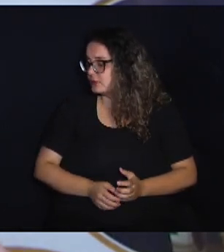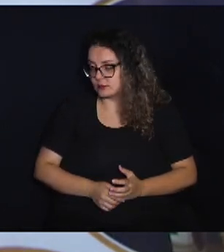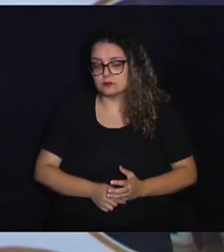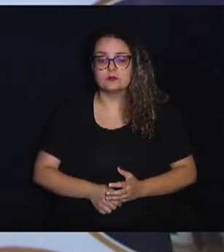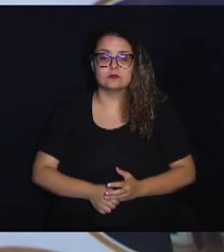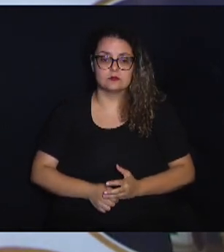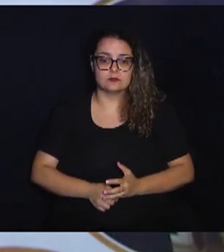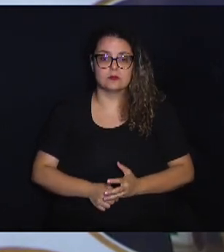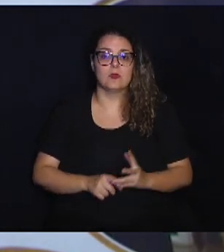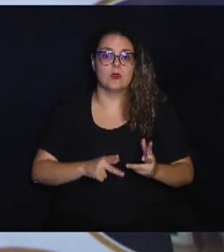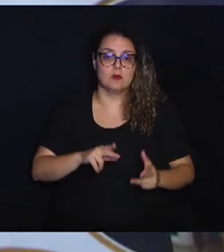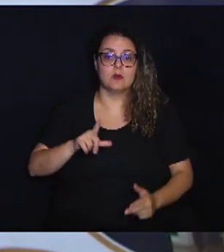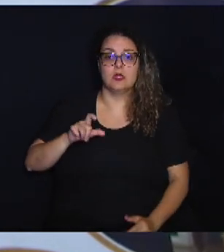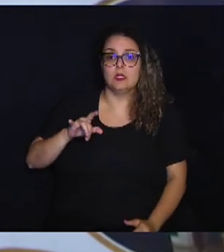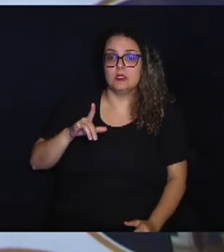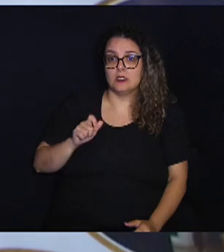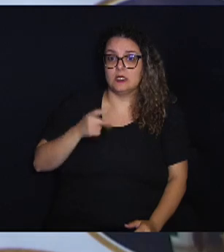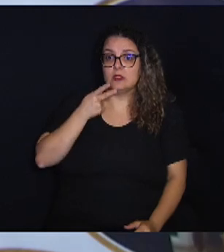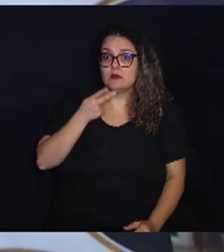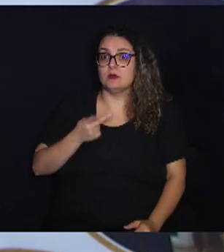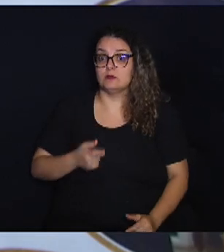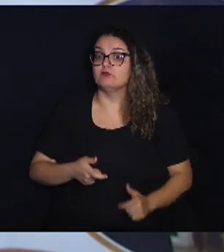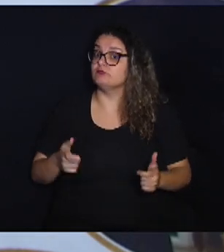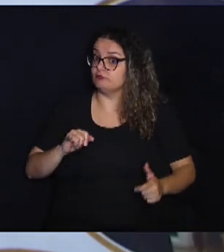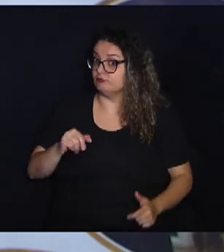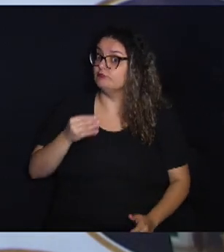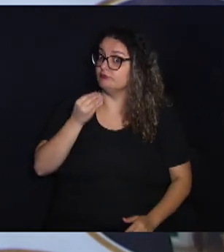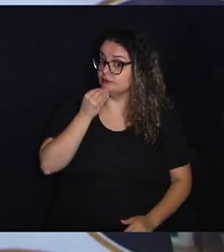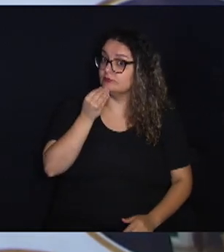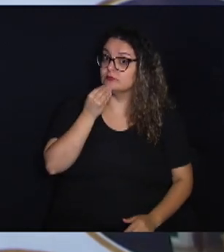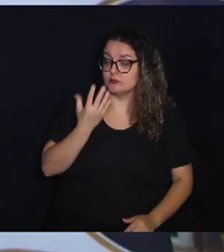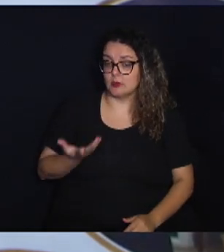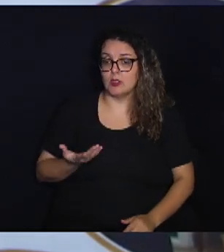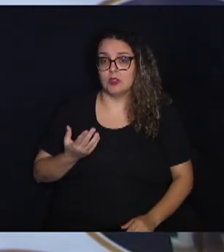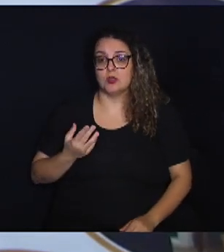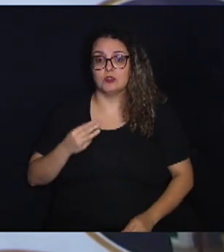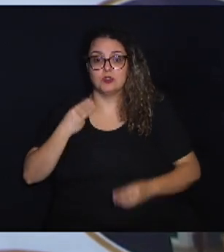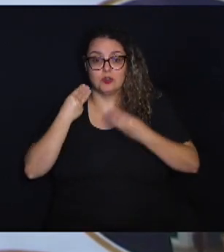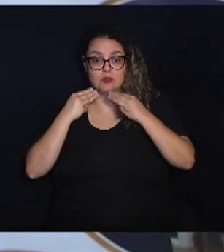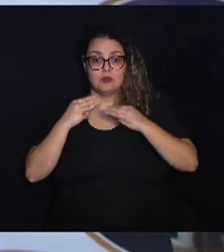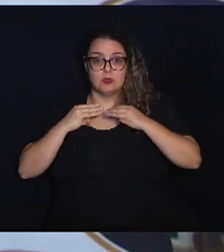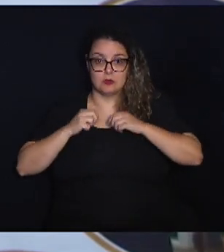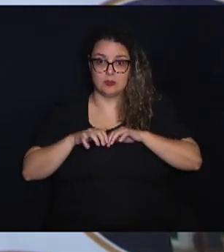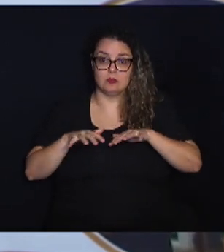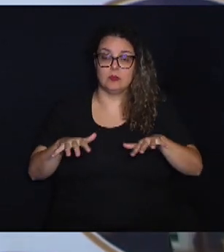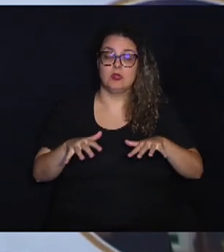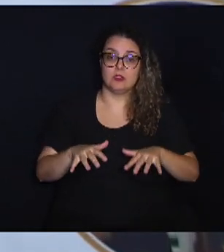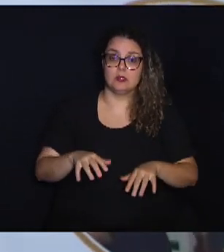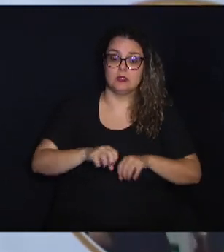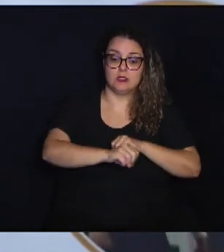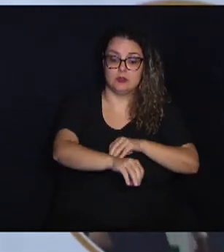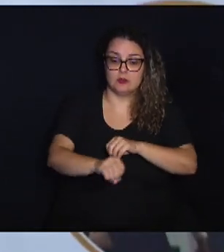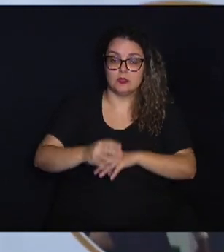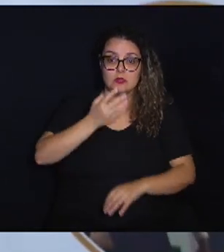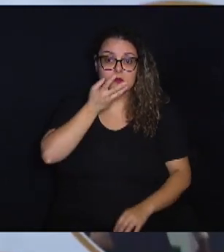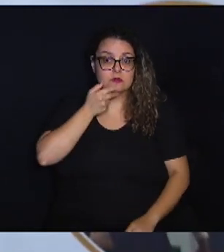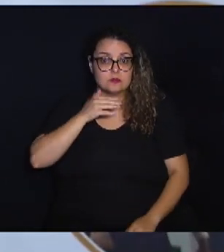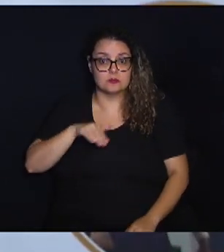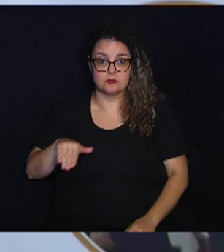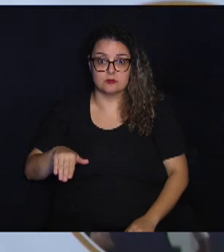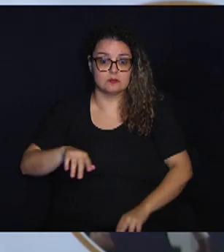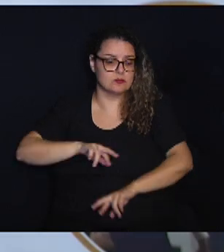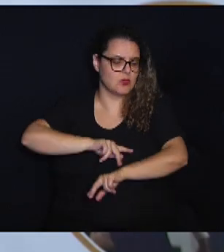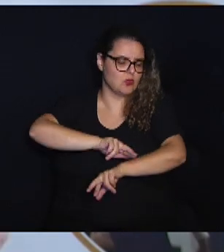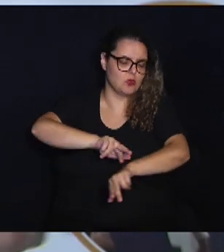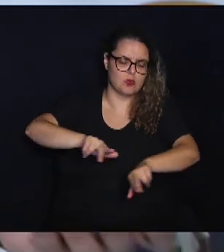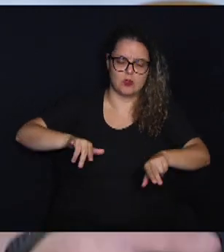Como a Leila falou, né, como a gente pôde ver, é uma grande oportunidade, né, de musicalização na educação para as crianças. Tem uma